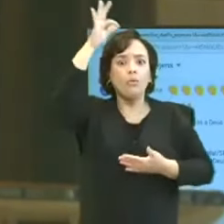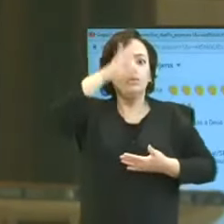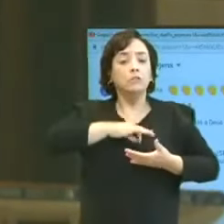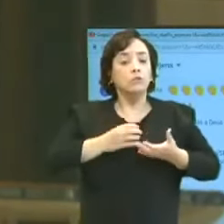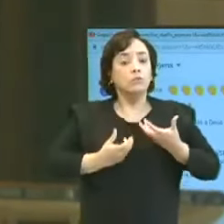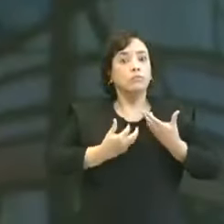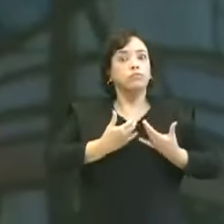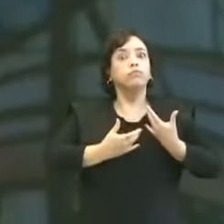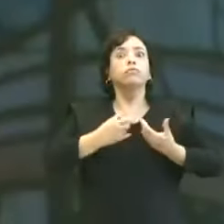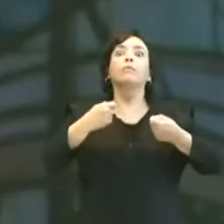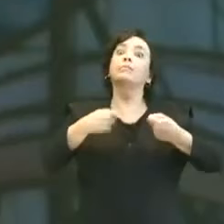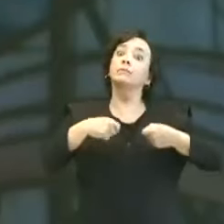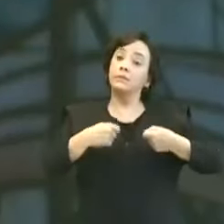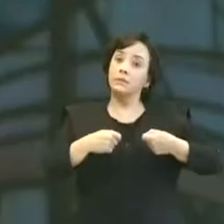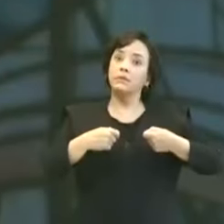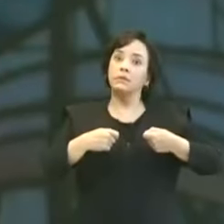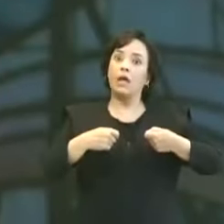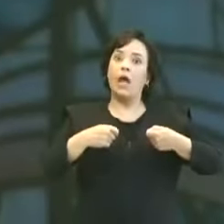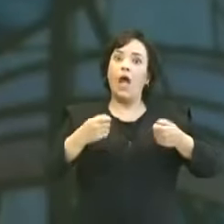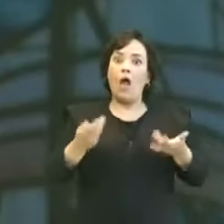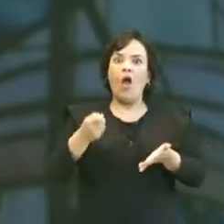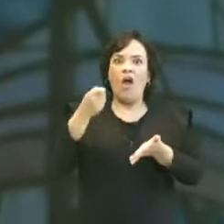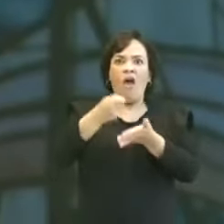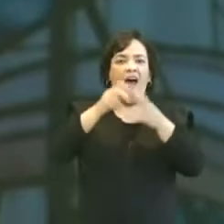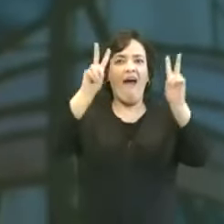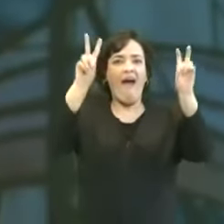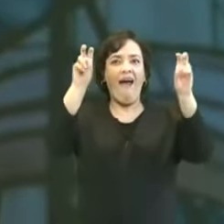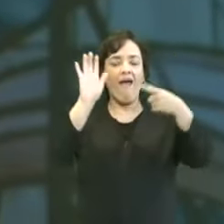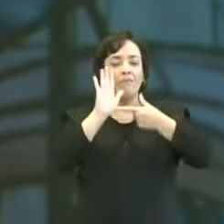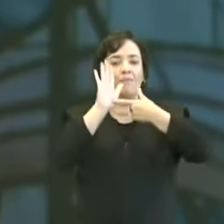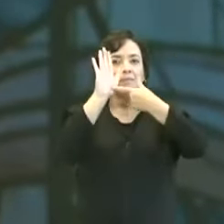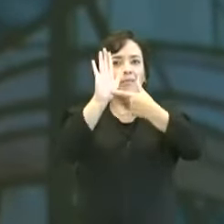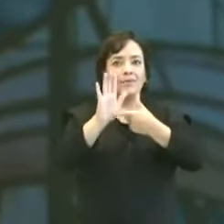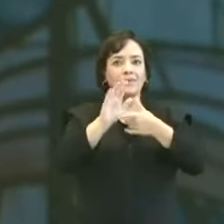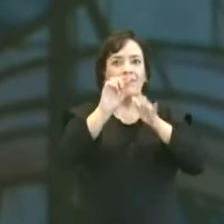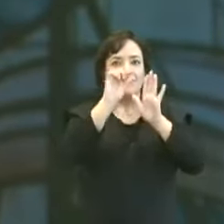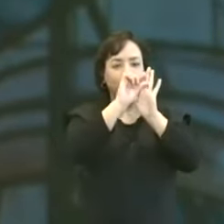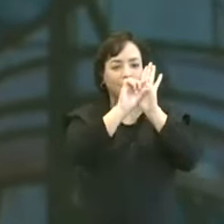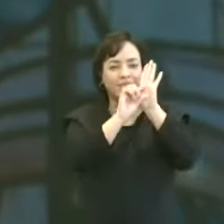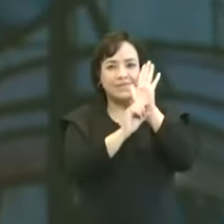Deus. A ênfase nesses 4 versículos que acabamos de ler,